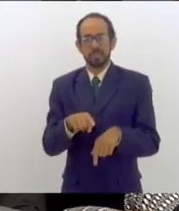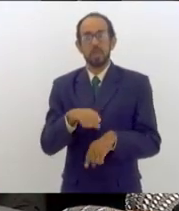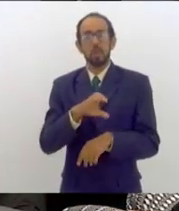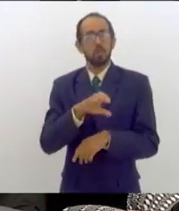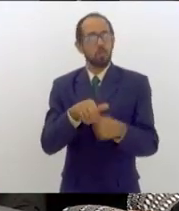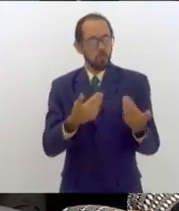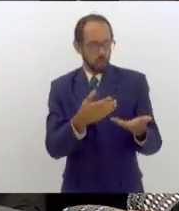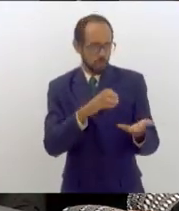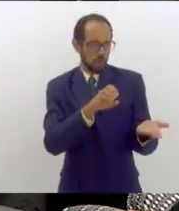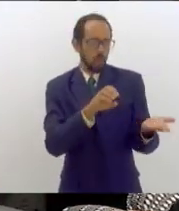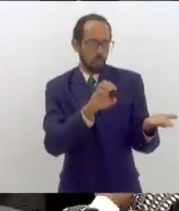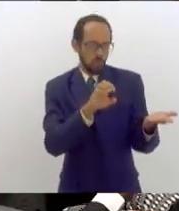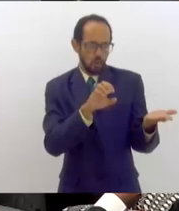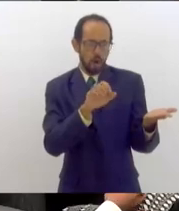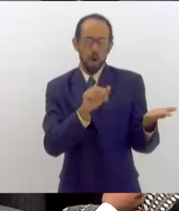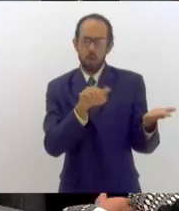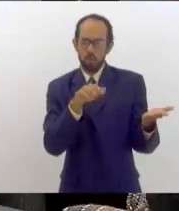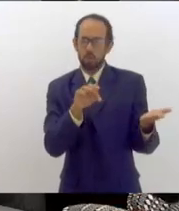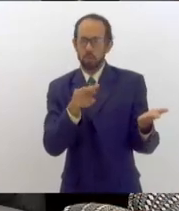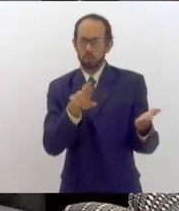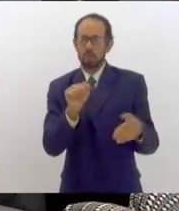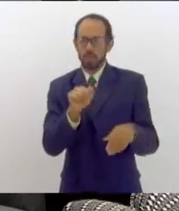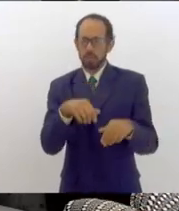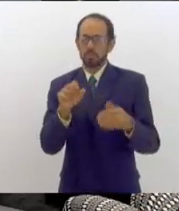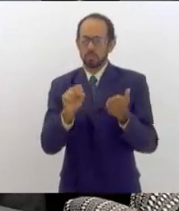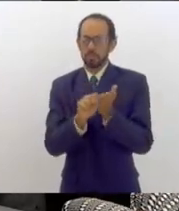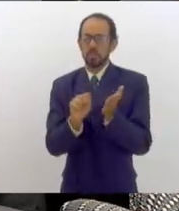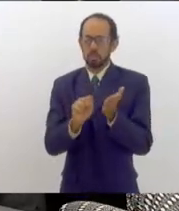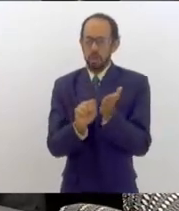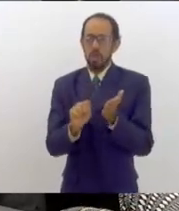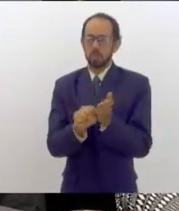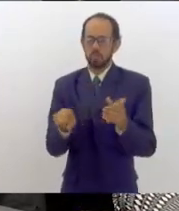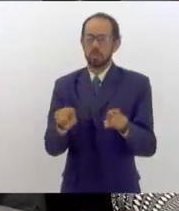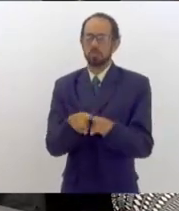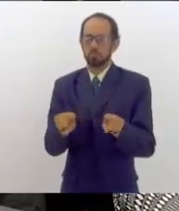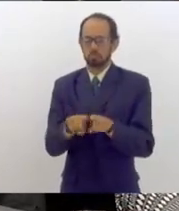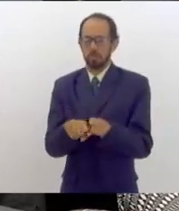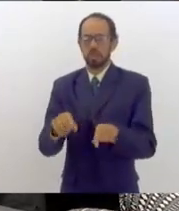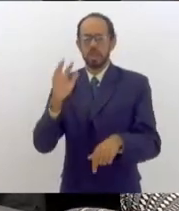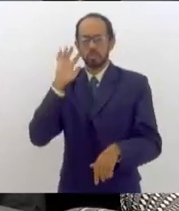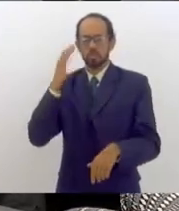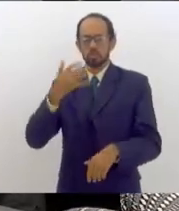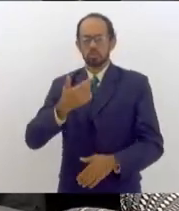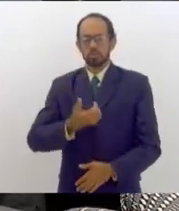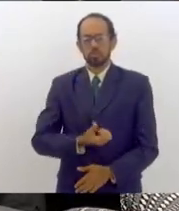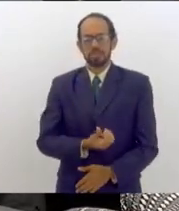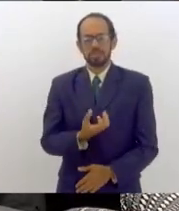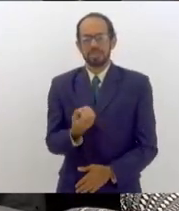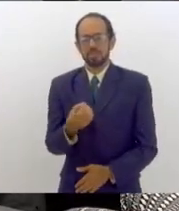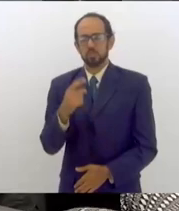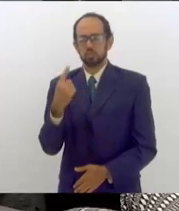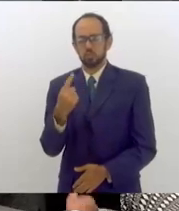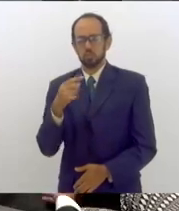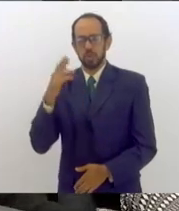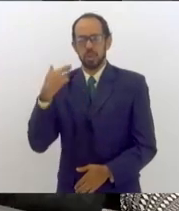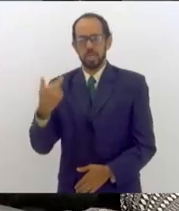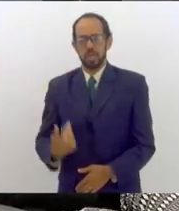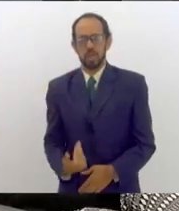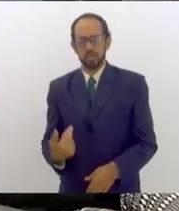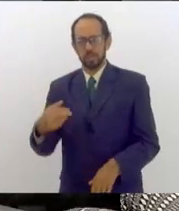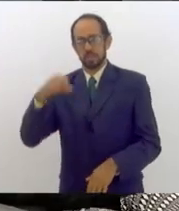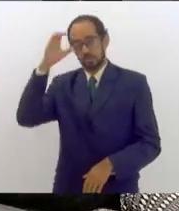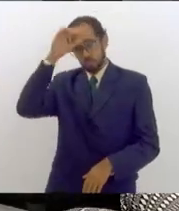Deputado Samuel Malafaia no projeto na resolução 601 Qual a autoria da Deputado Renata com a autoria